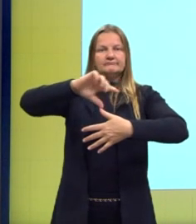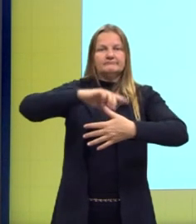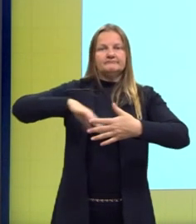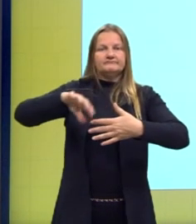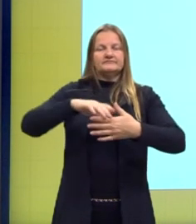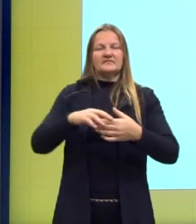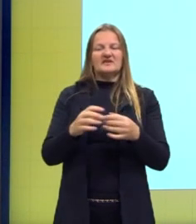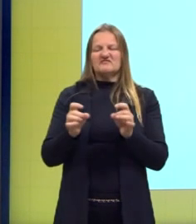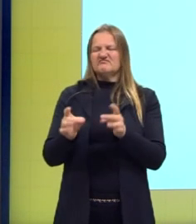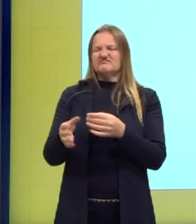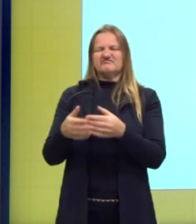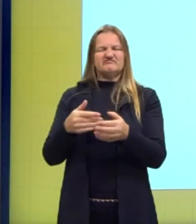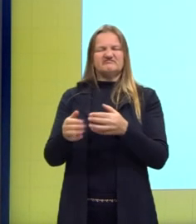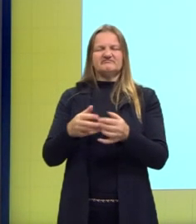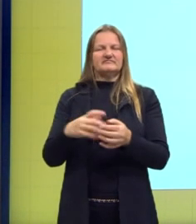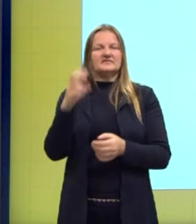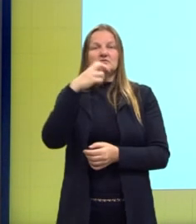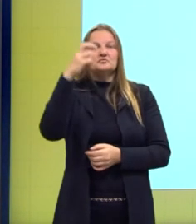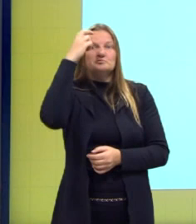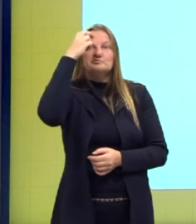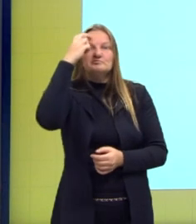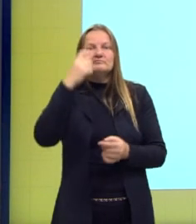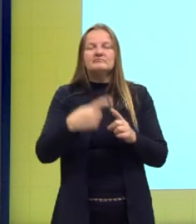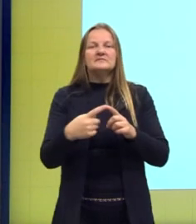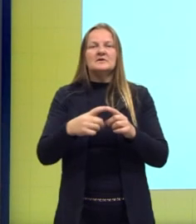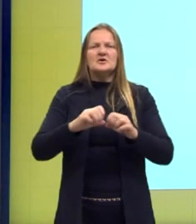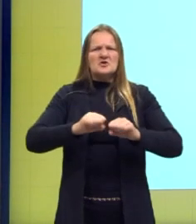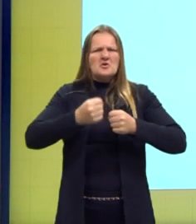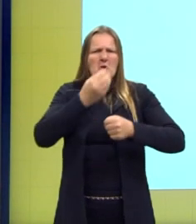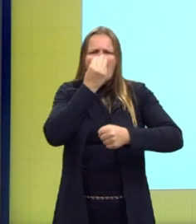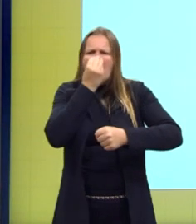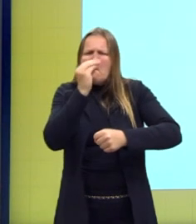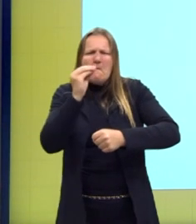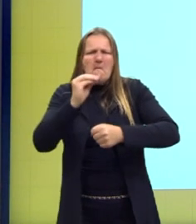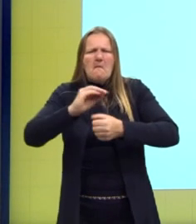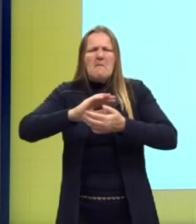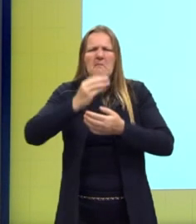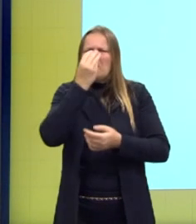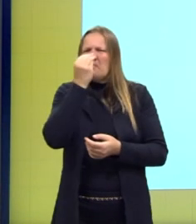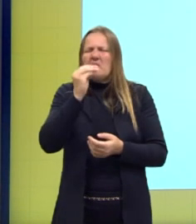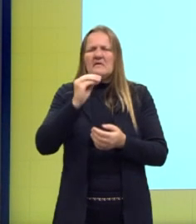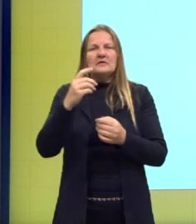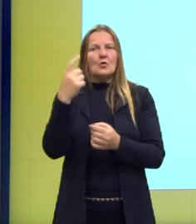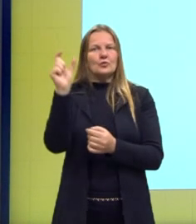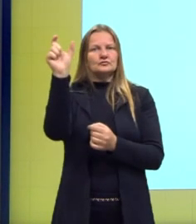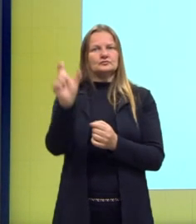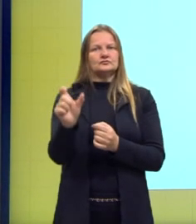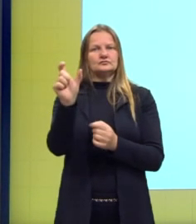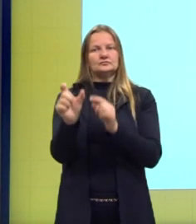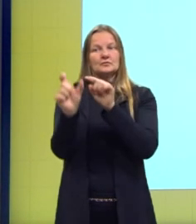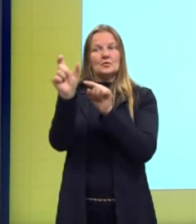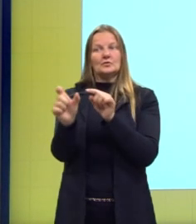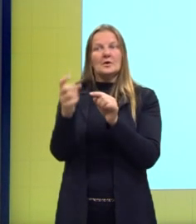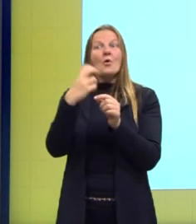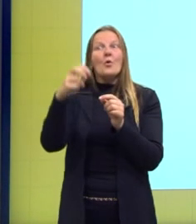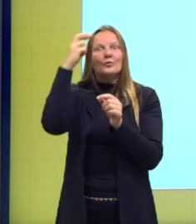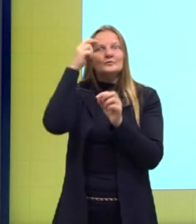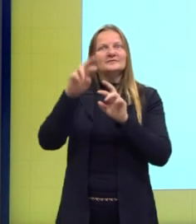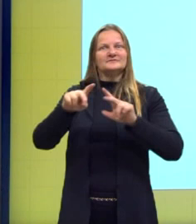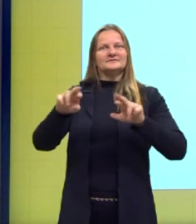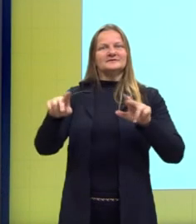desinteressadas pela diversidade cultural imbuídos de forte preconceito para com o outro o indivíduo de outras